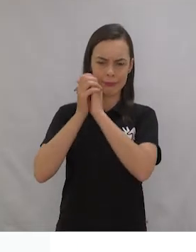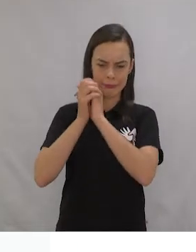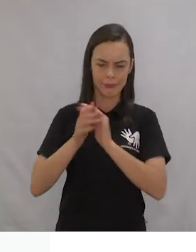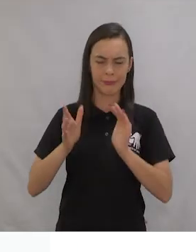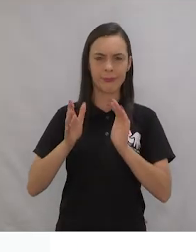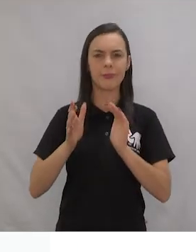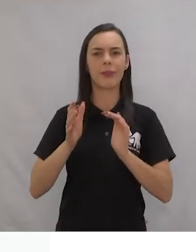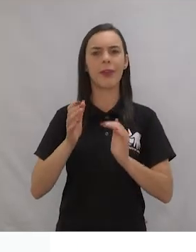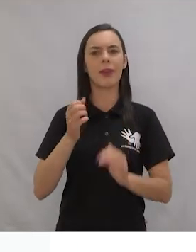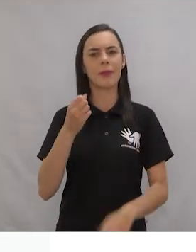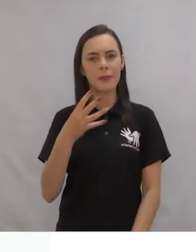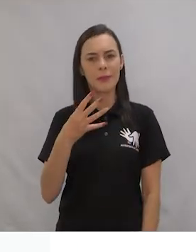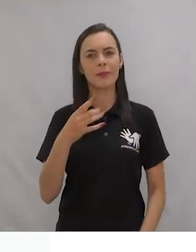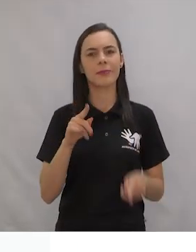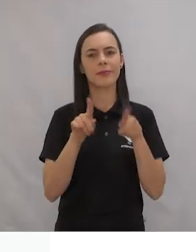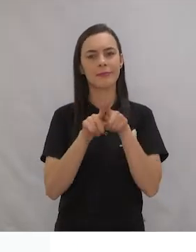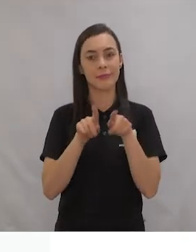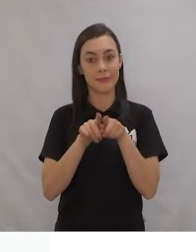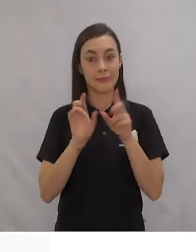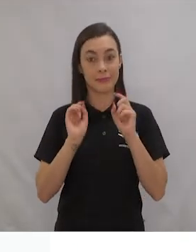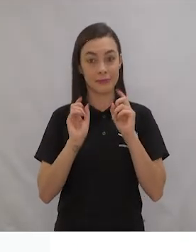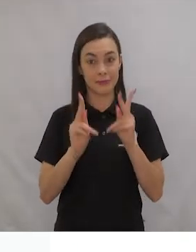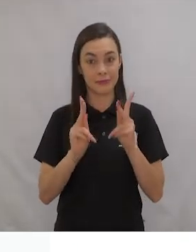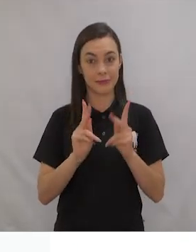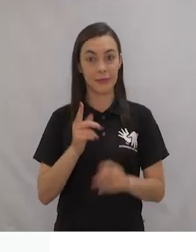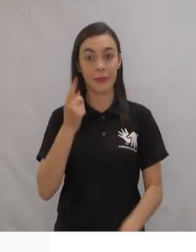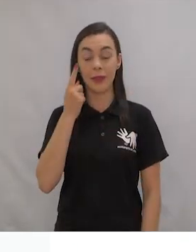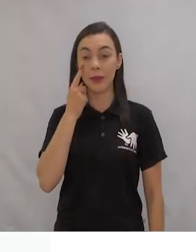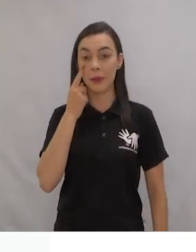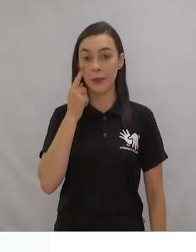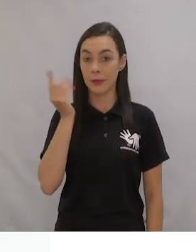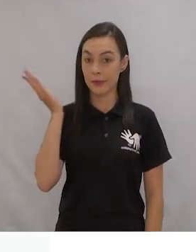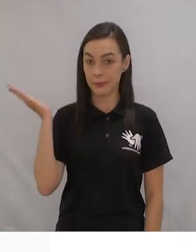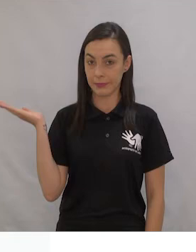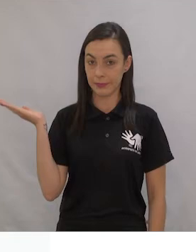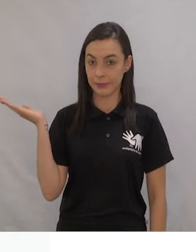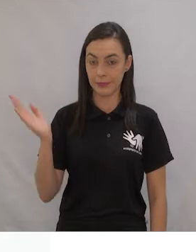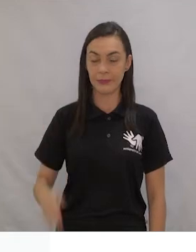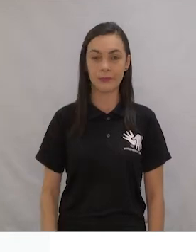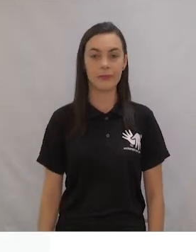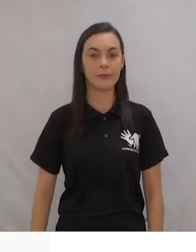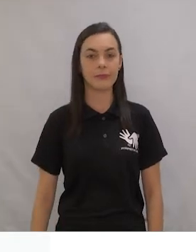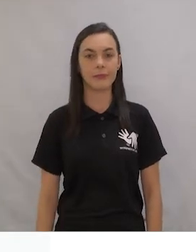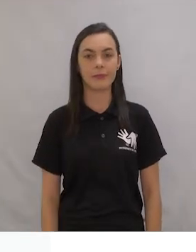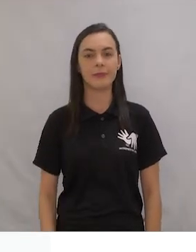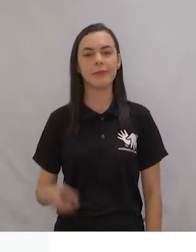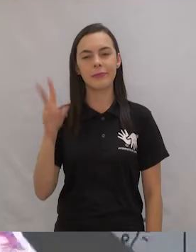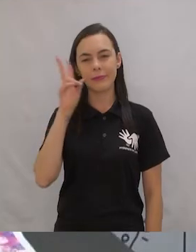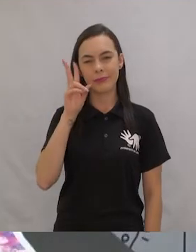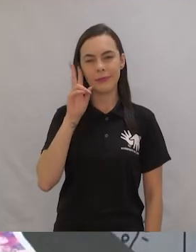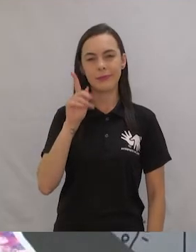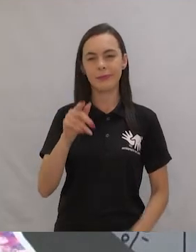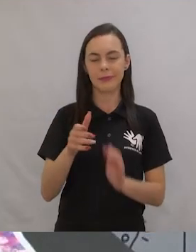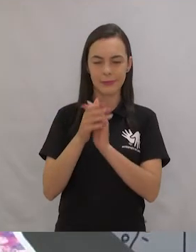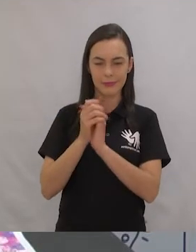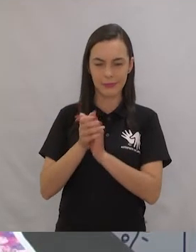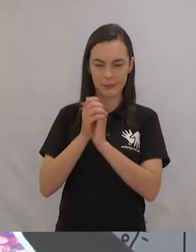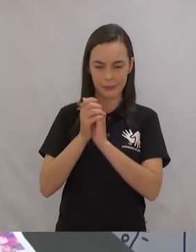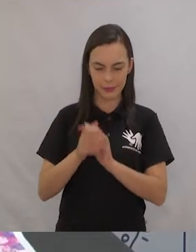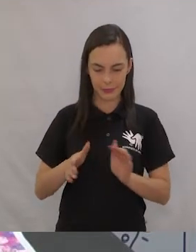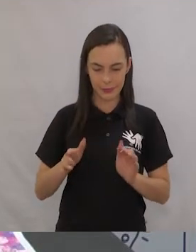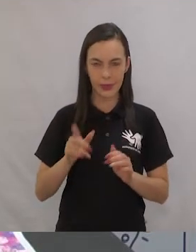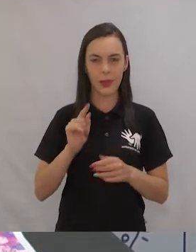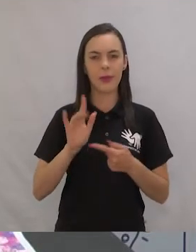Laura também ficou com 4, certo? Olhem a face do dado. Lembra quando vocês jogam, quando cai